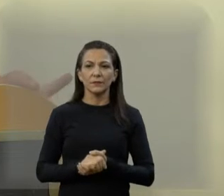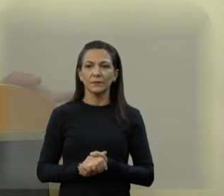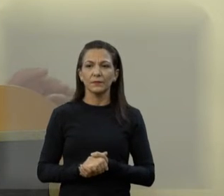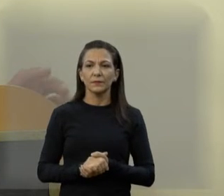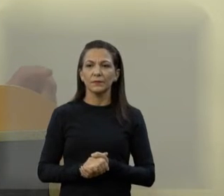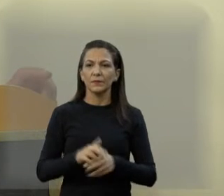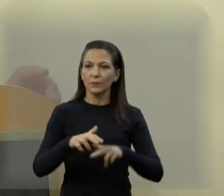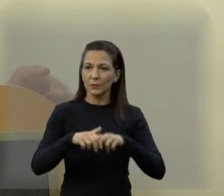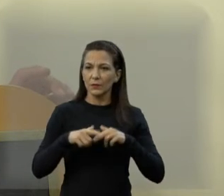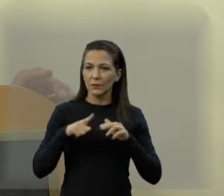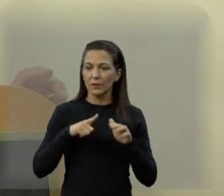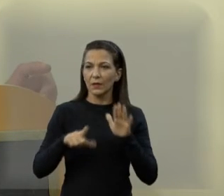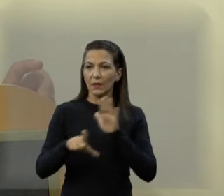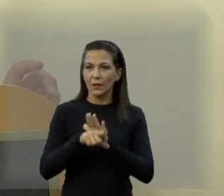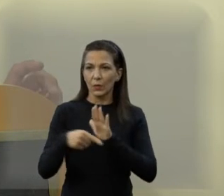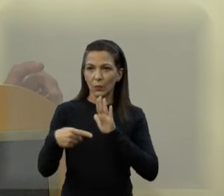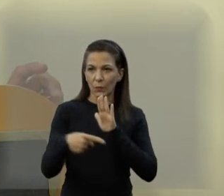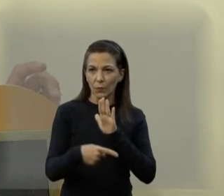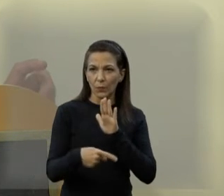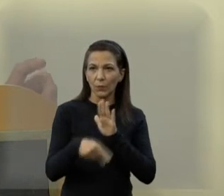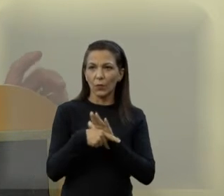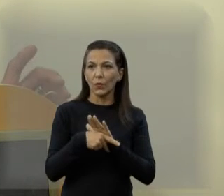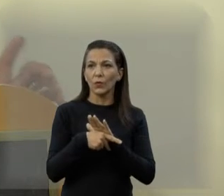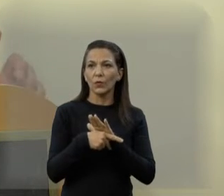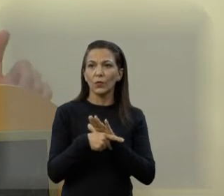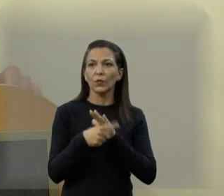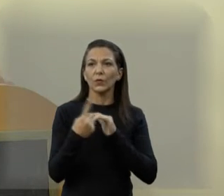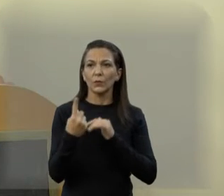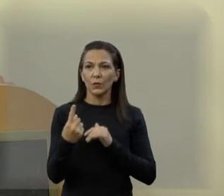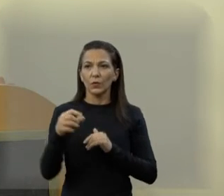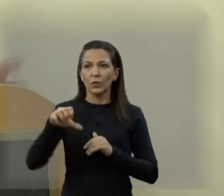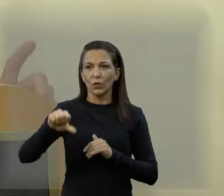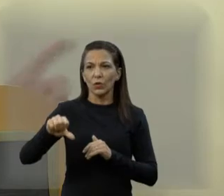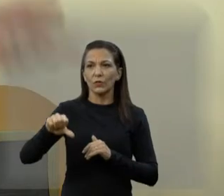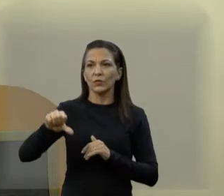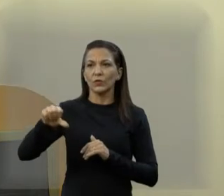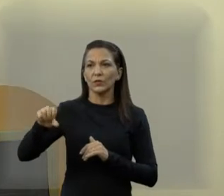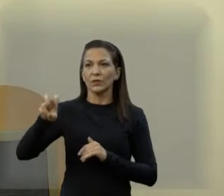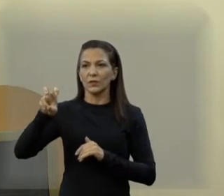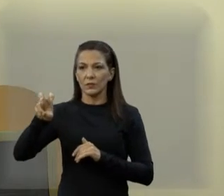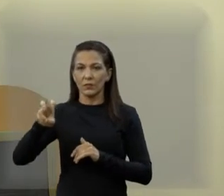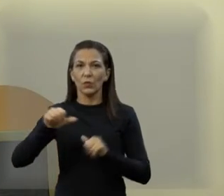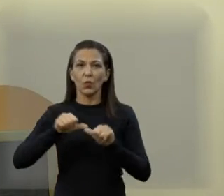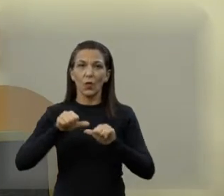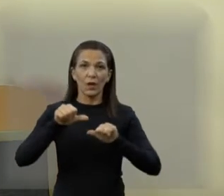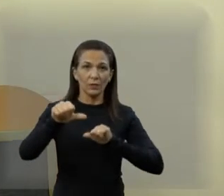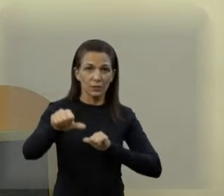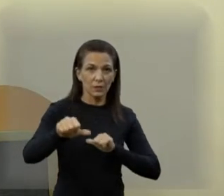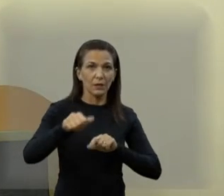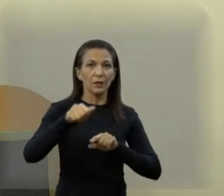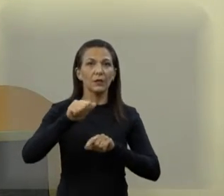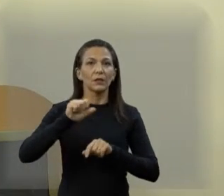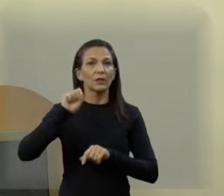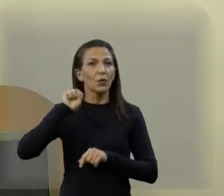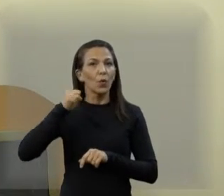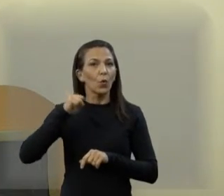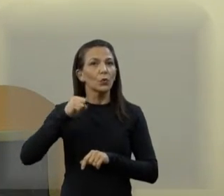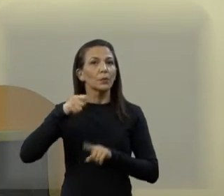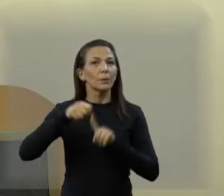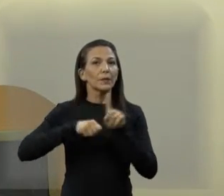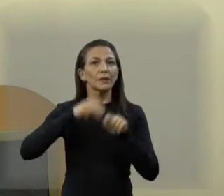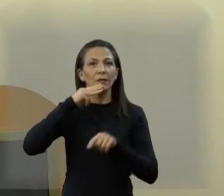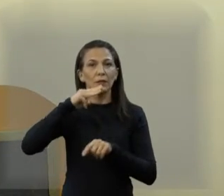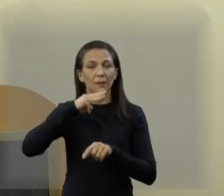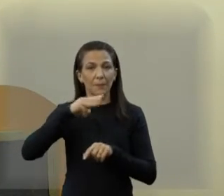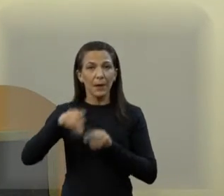lei 4.957 de 30 de dezembro de 1.900 1985 atualizado em 8 de março de 2022